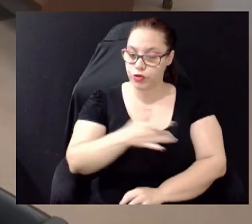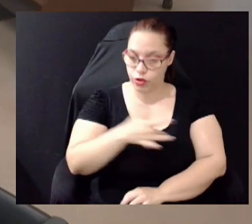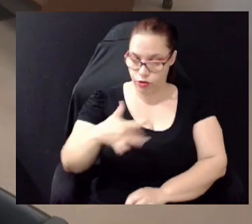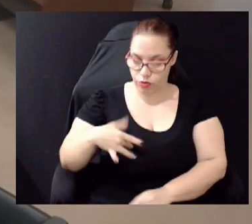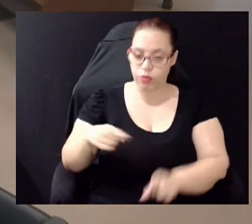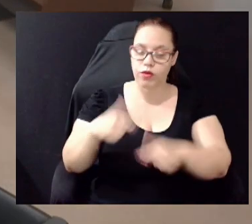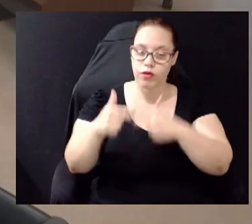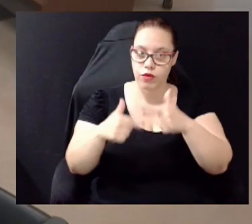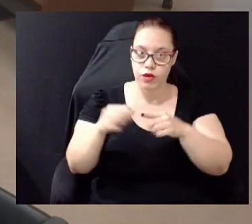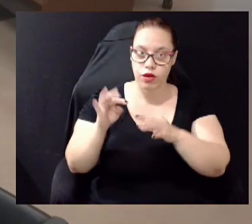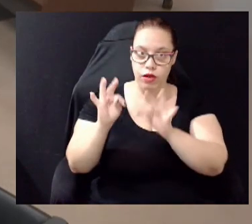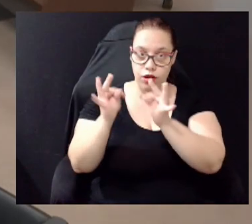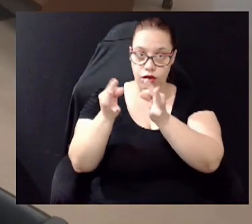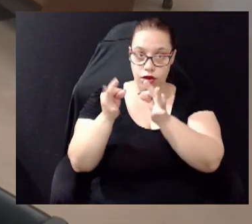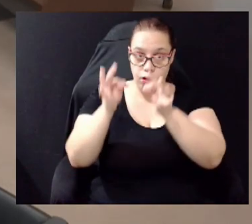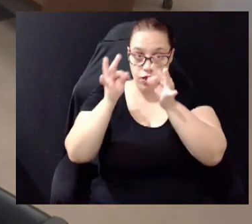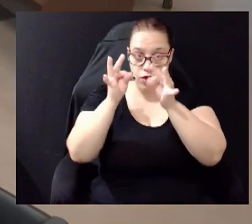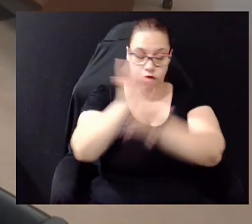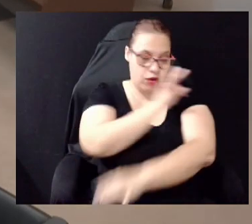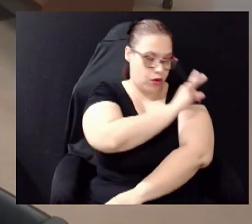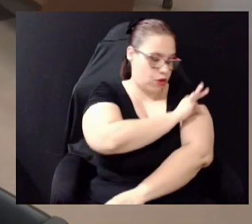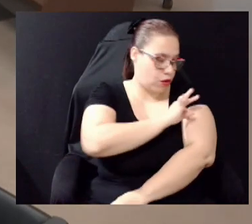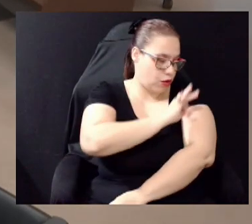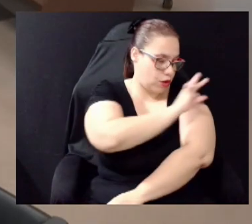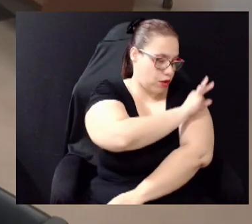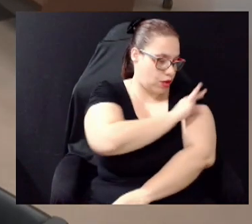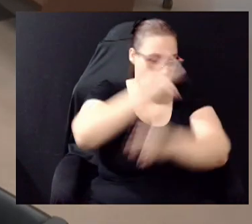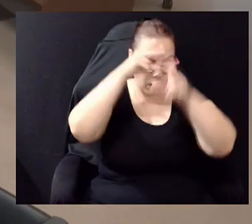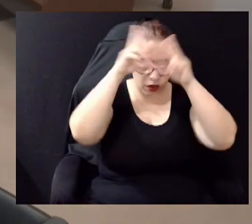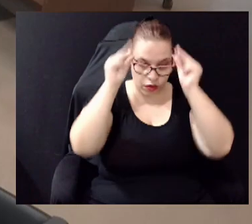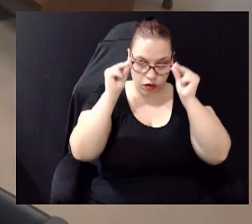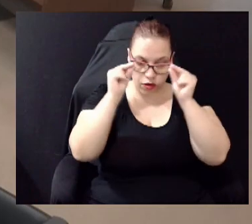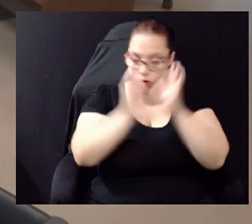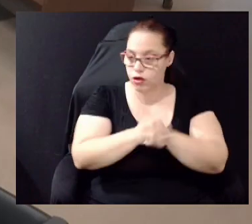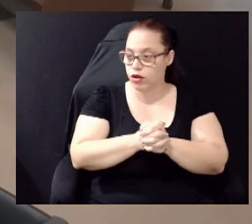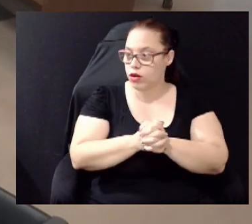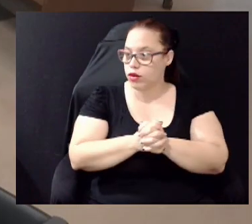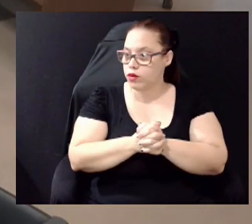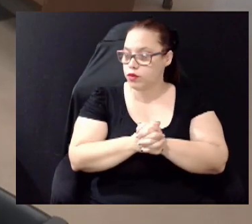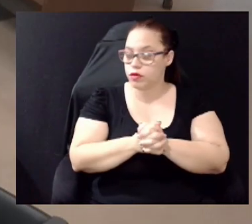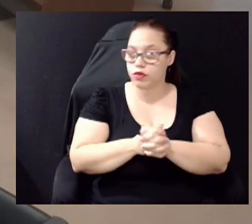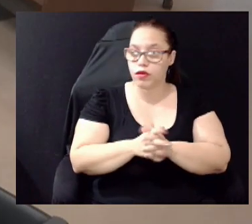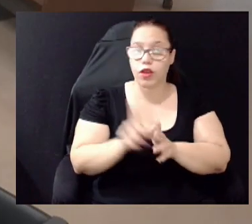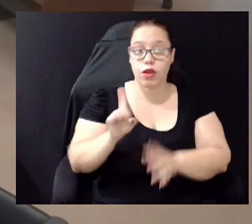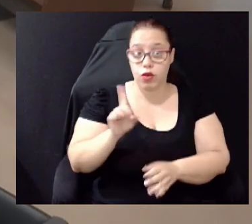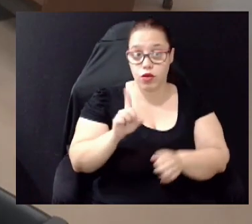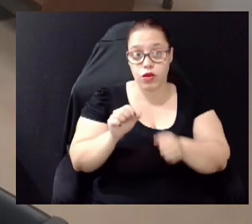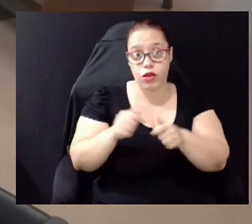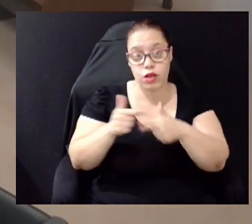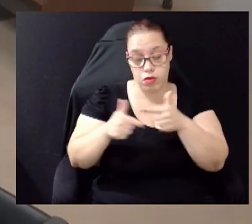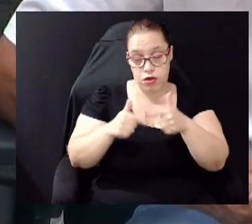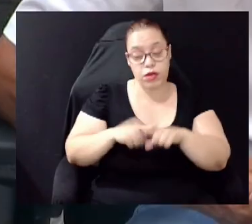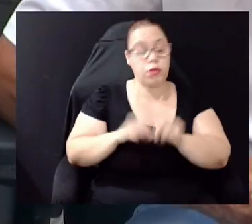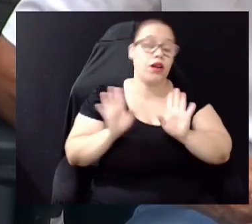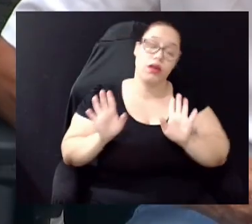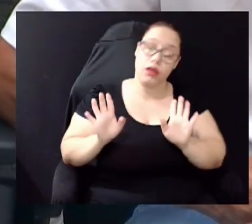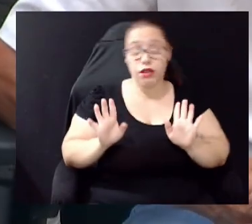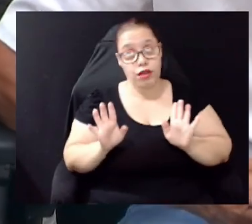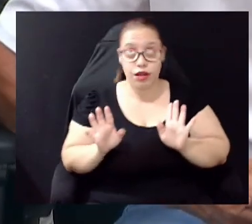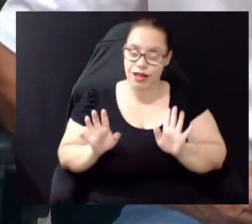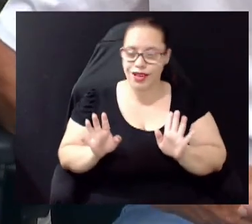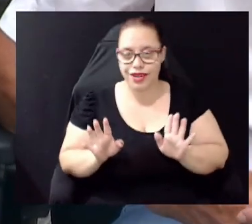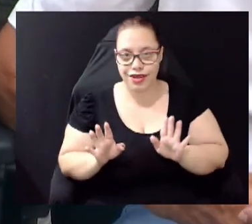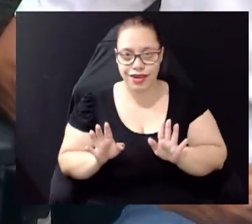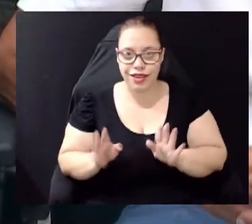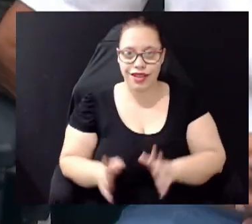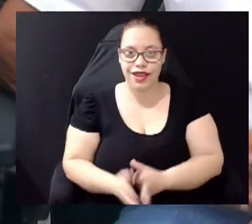técnica de enfermagem, sou enfermeira também. Não estou exercendo, mas concluí a